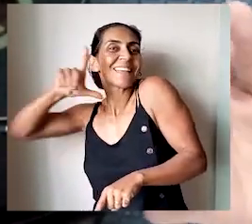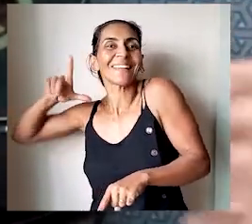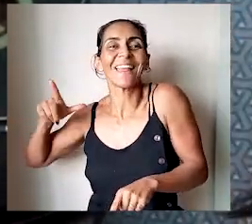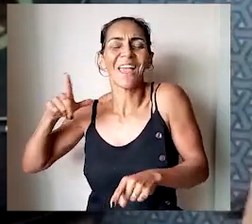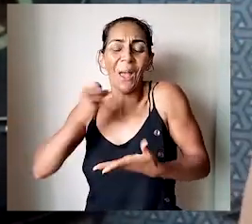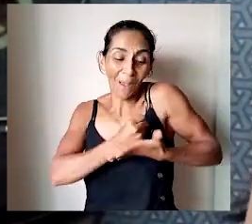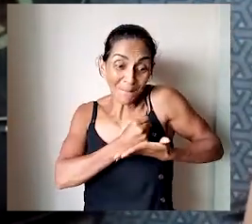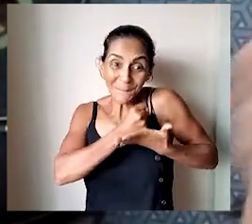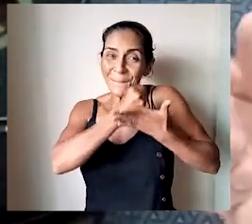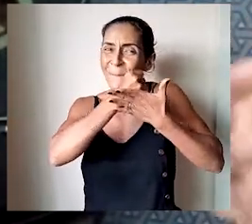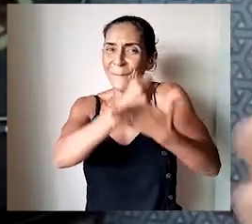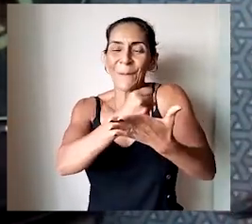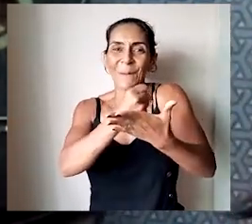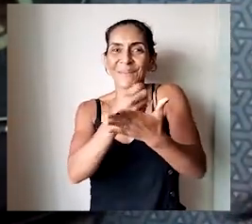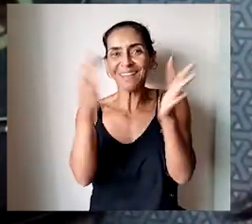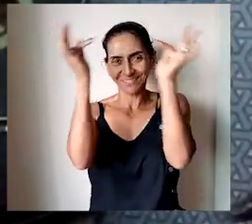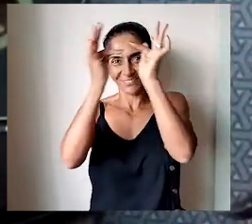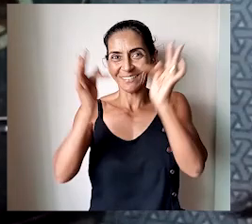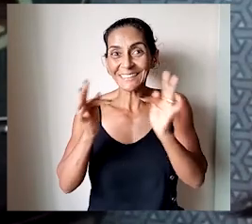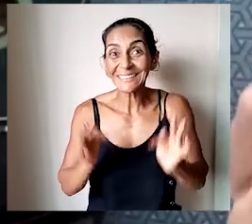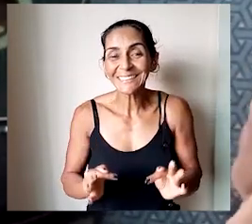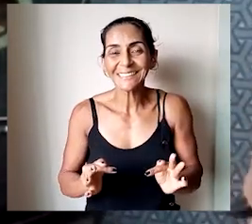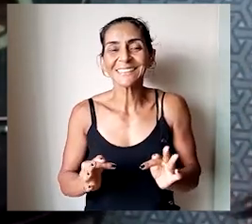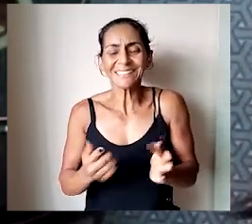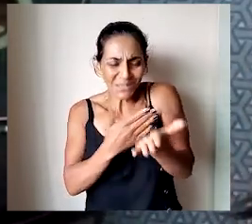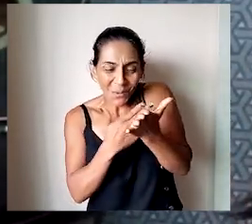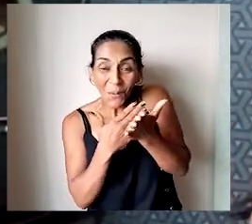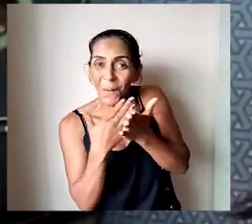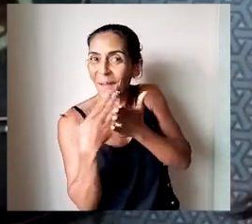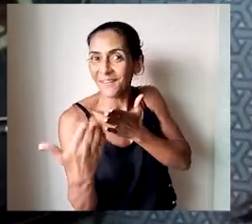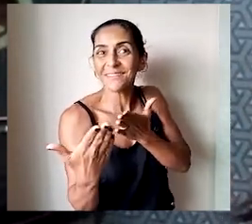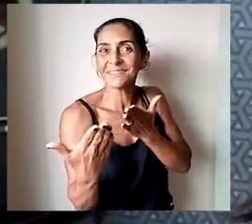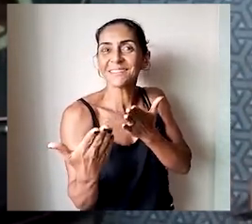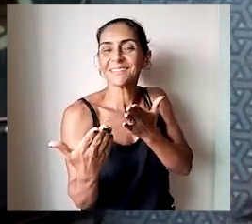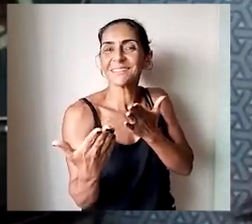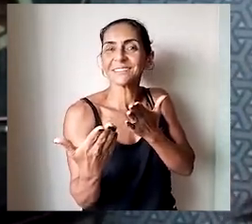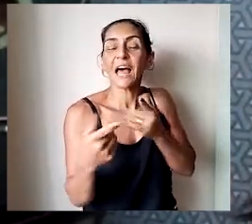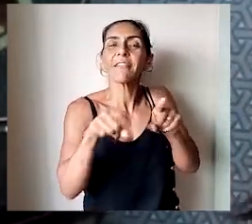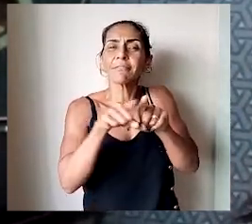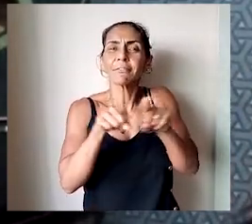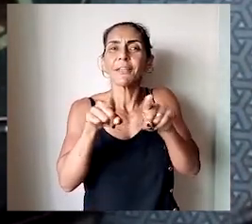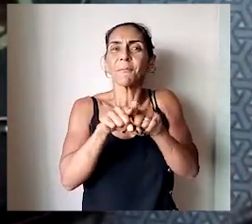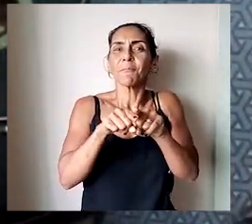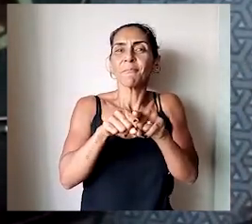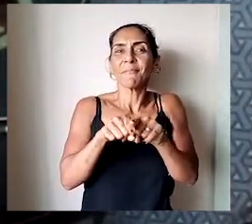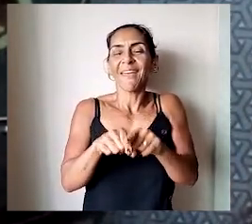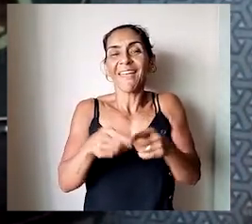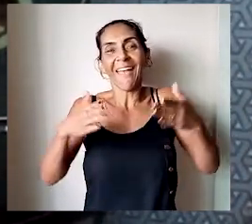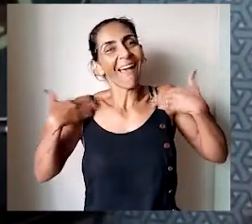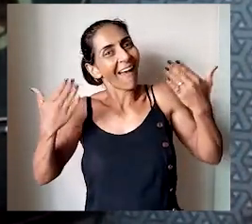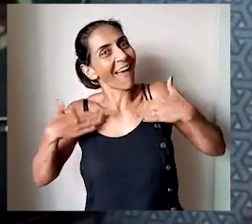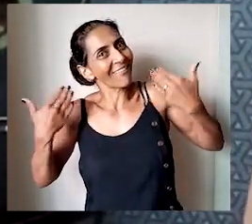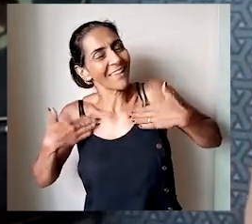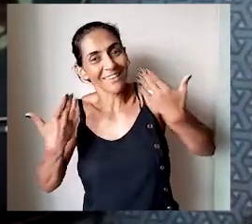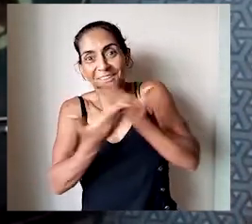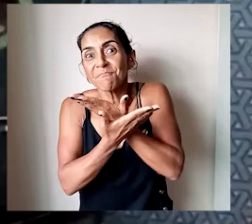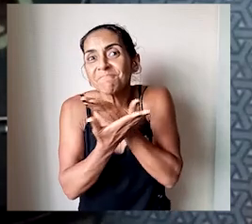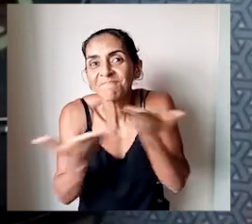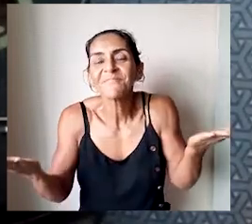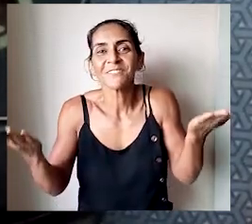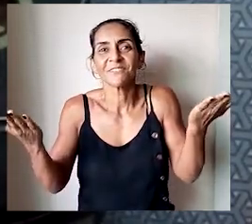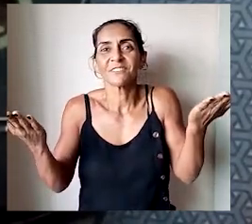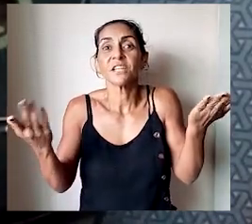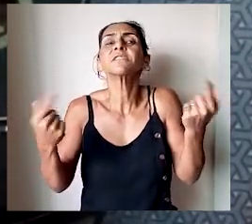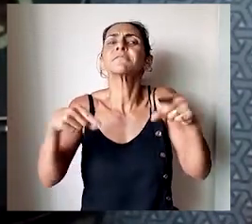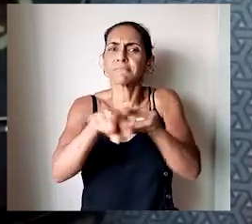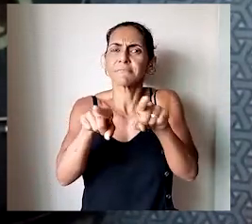me apoiaram, ficaram super felizes aí, e a gente teve essa iniciativa de estar levando mais entretenimento, mais conteúdo, e tá fazendo